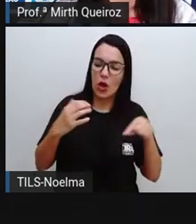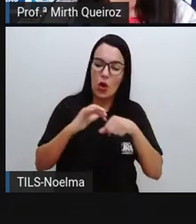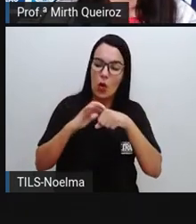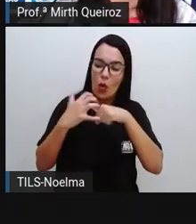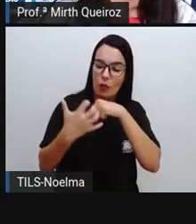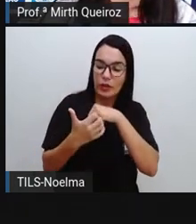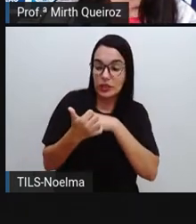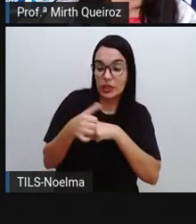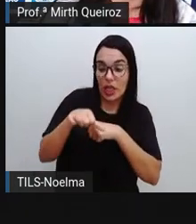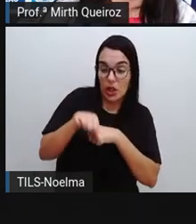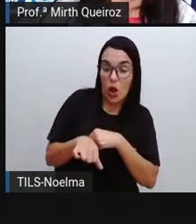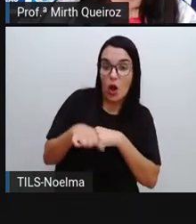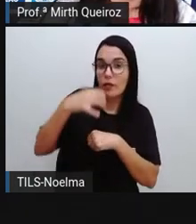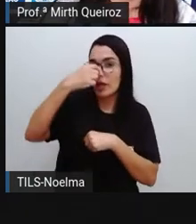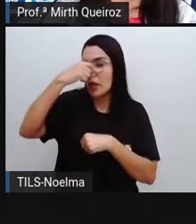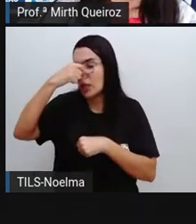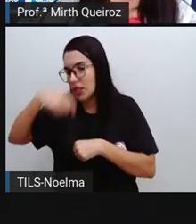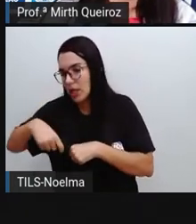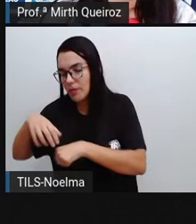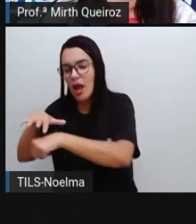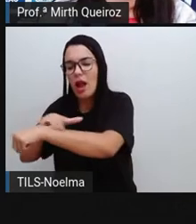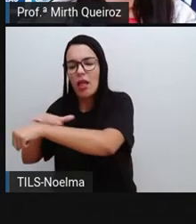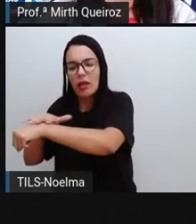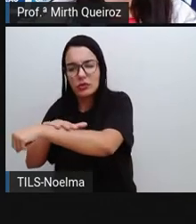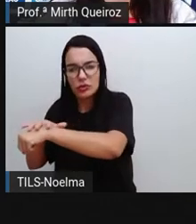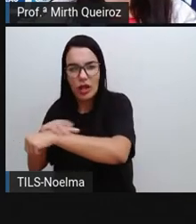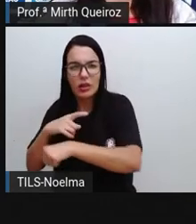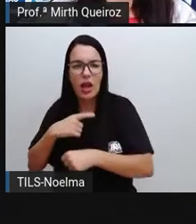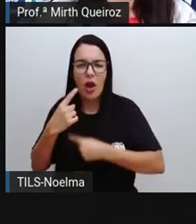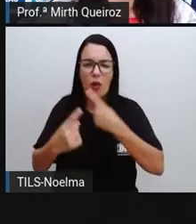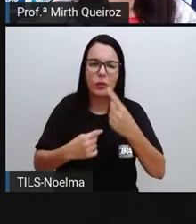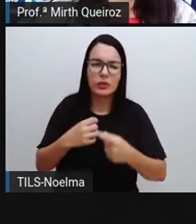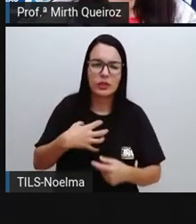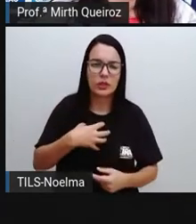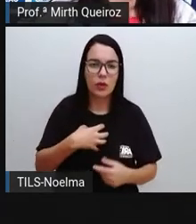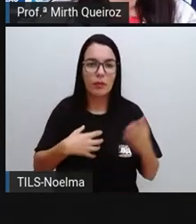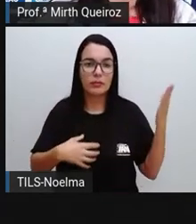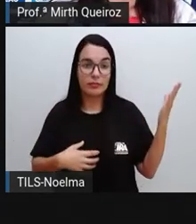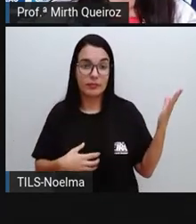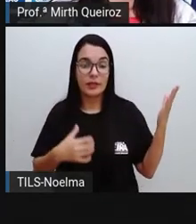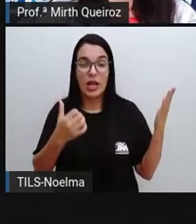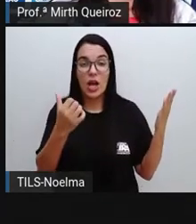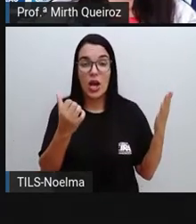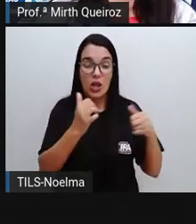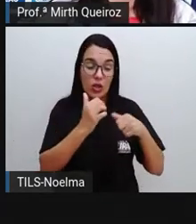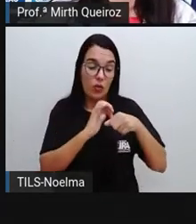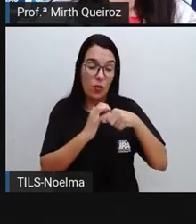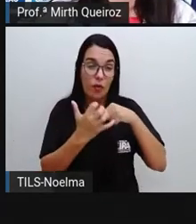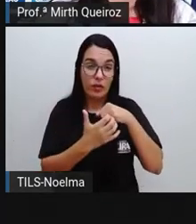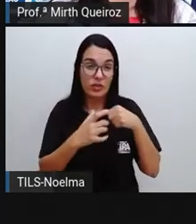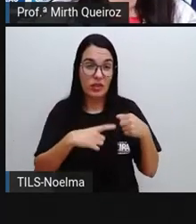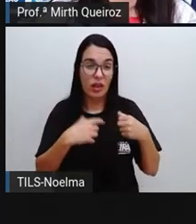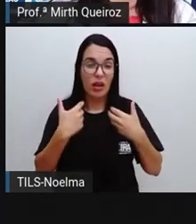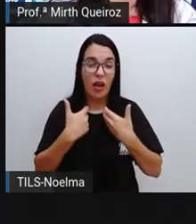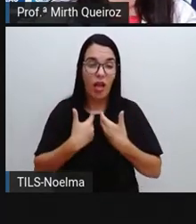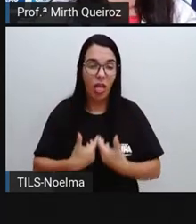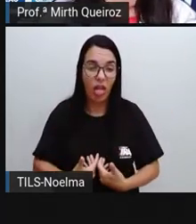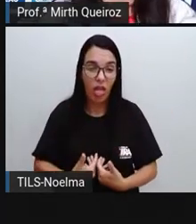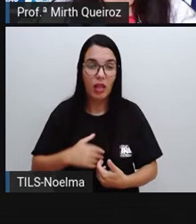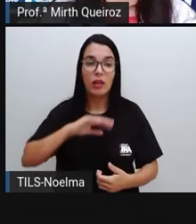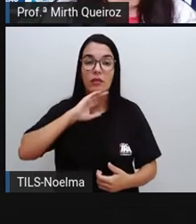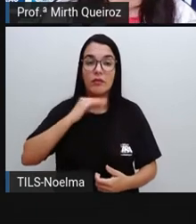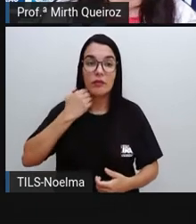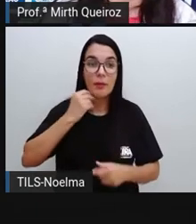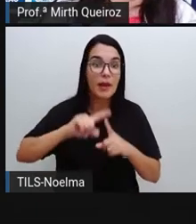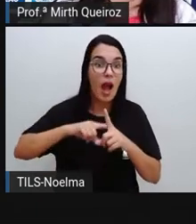Na Covid-19, geralmente há febre alta, tosse seca, dificuldade para respirar, fadiga, né, cansaço. E as